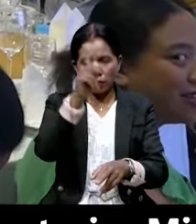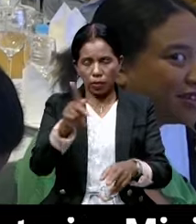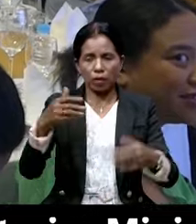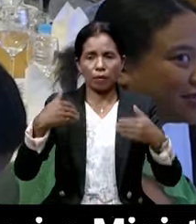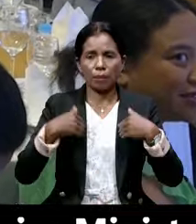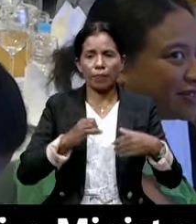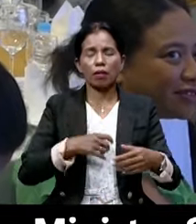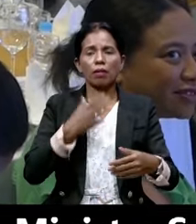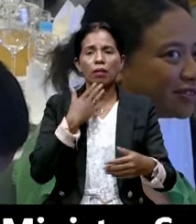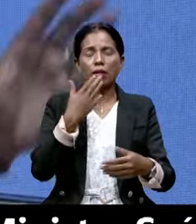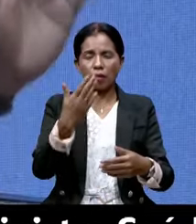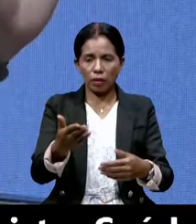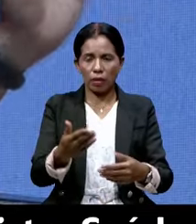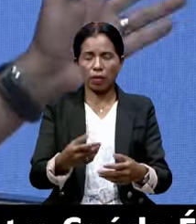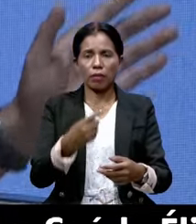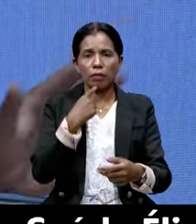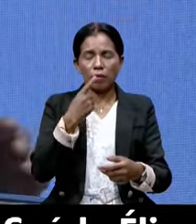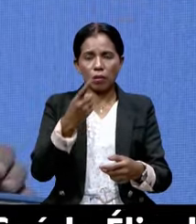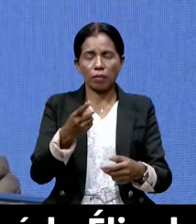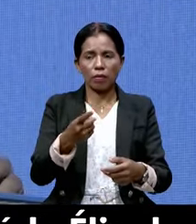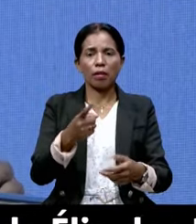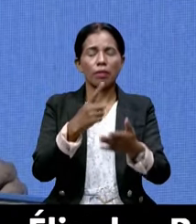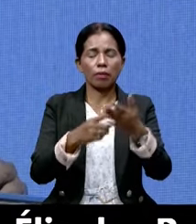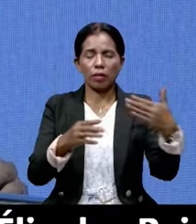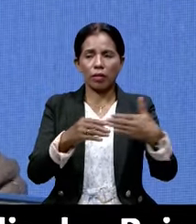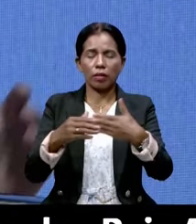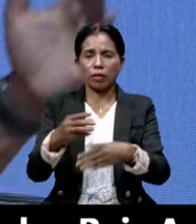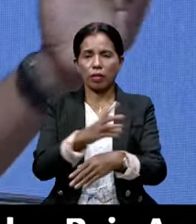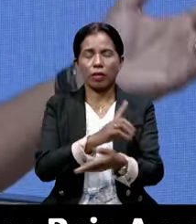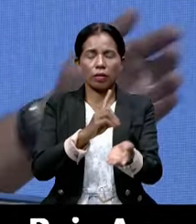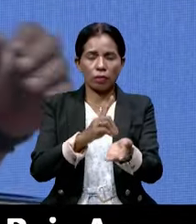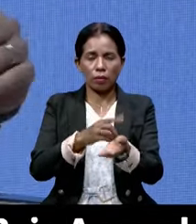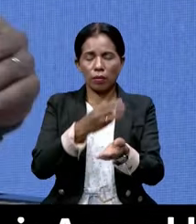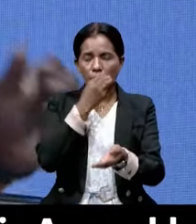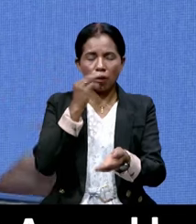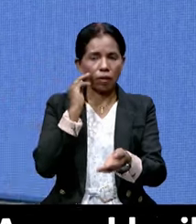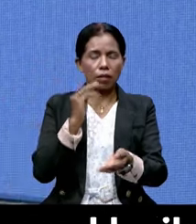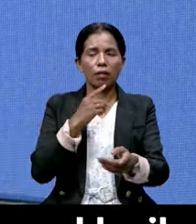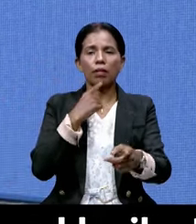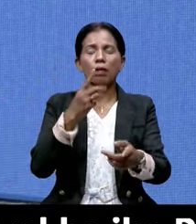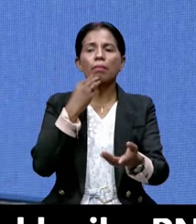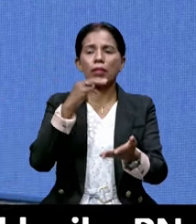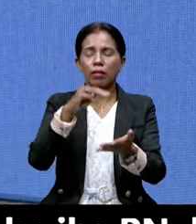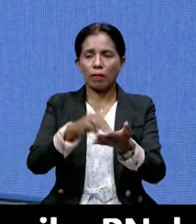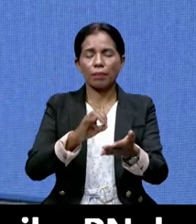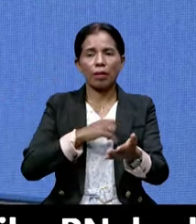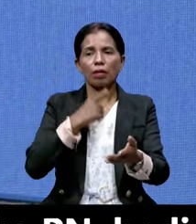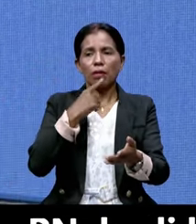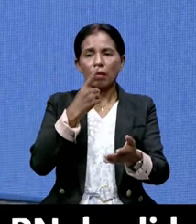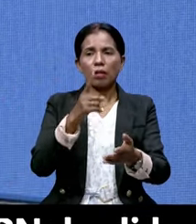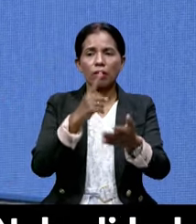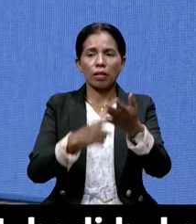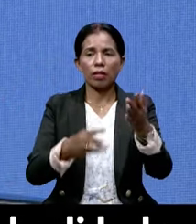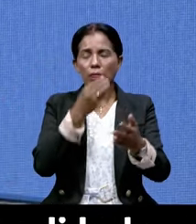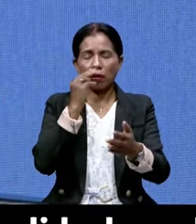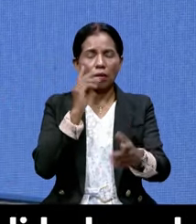au karak referi tuang atu konfirma sena makohen lider rasional Dr. Maria Alcatiri kulia yang ini mensaje. Hau bel konfirma kat sena Dr. Maria